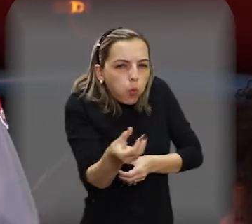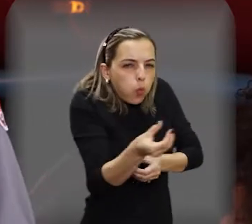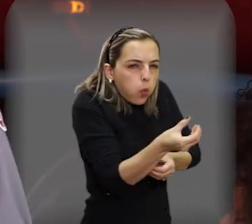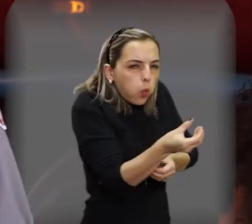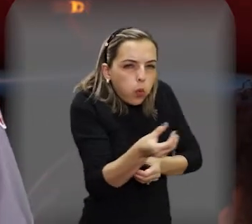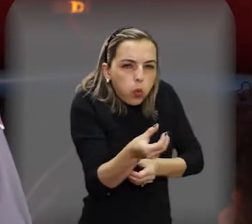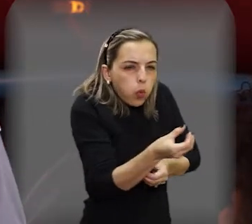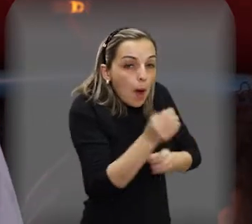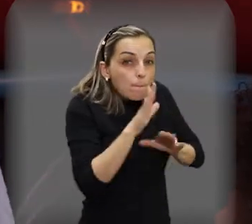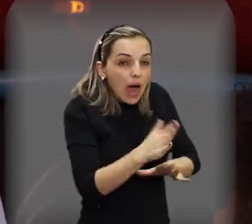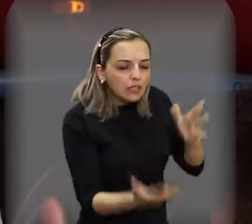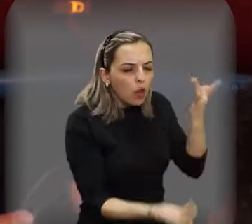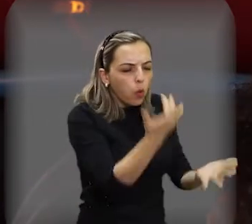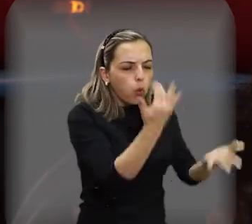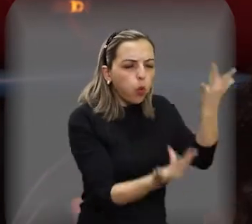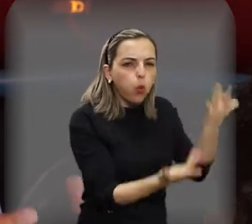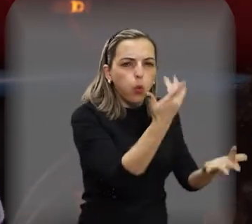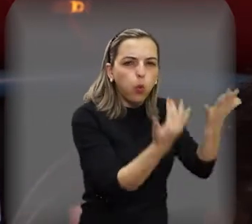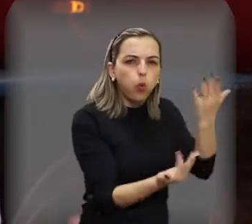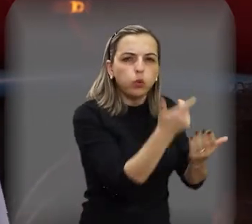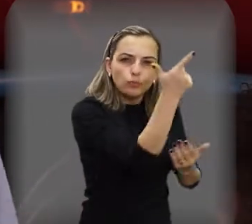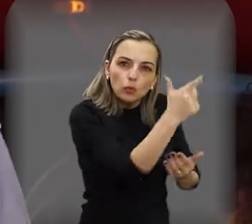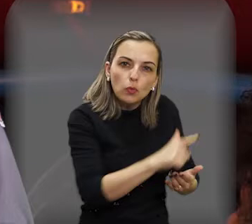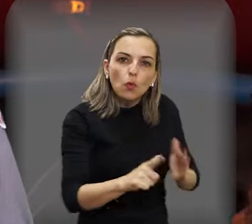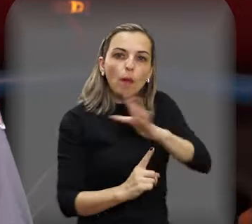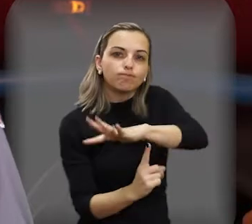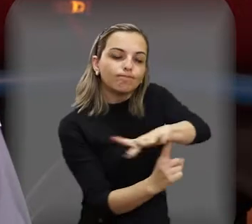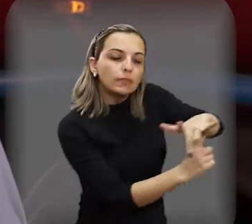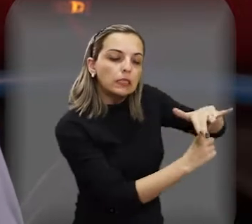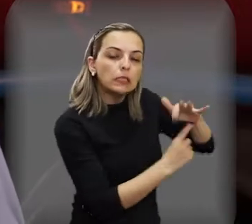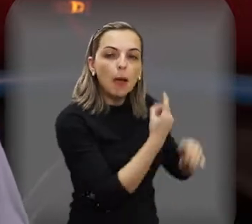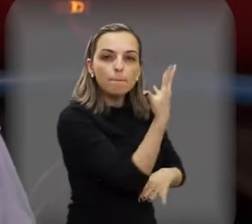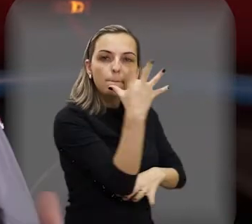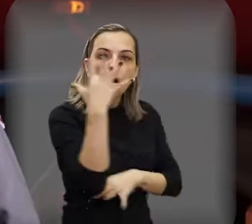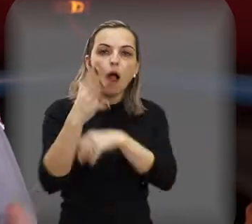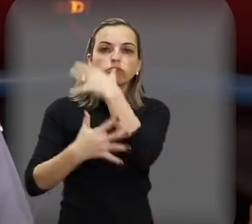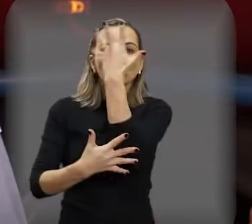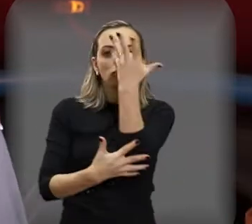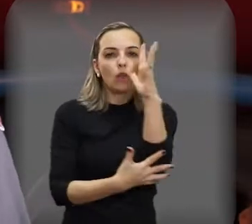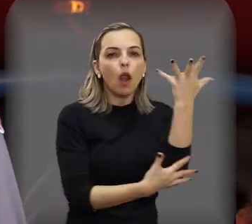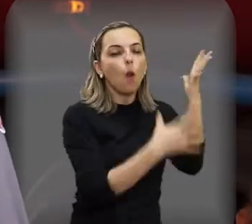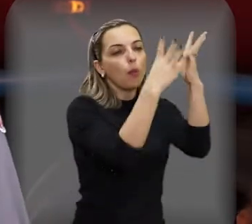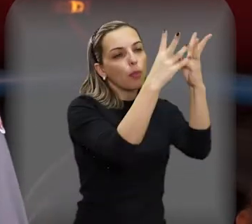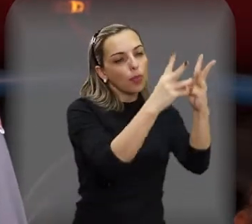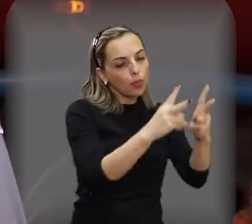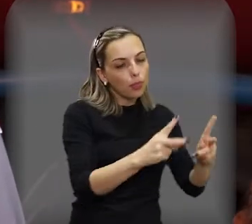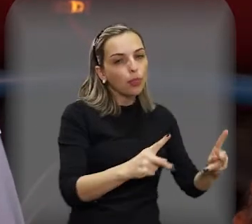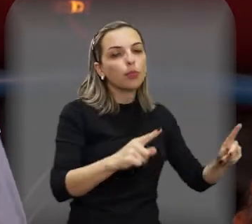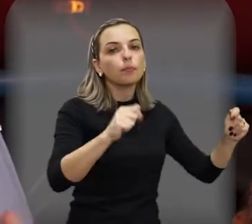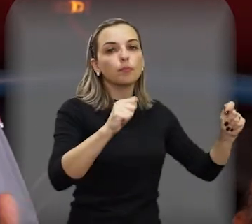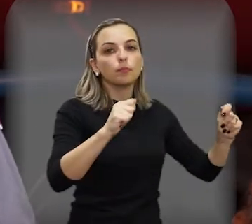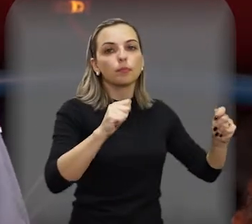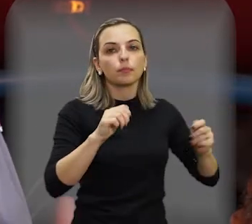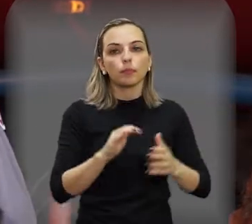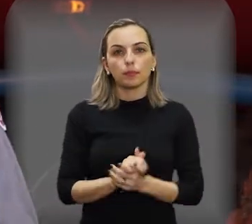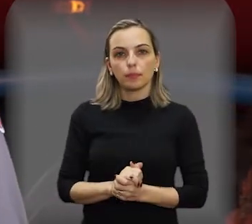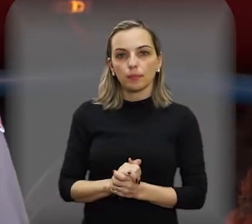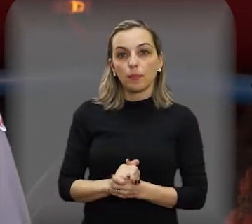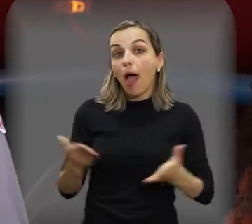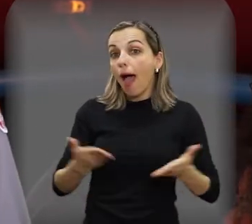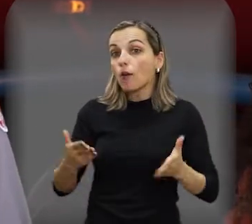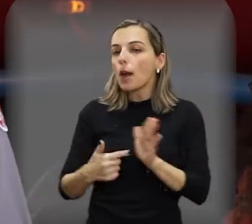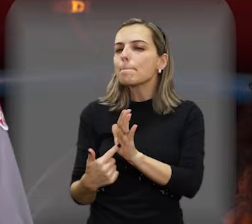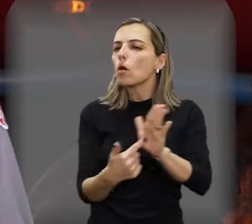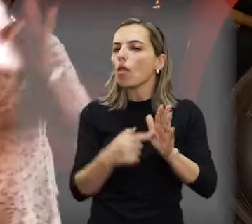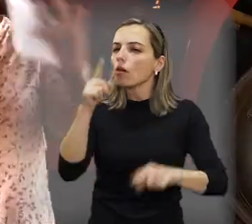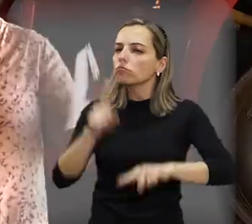conseguisse controlar o fogo enquanto estava no mato e não na mata, a gente provavelmente teria uma grande consequência